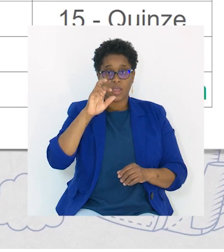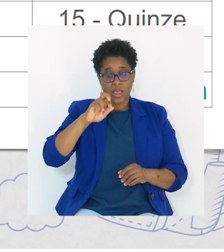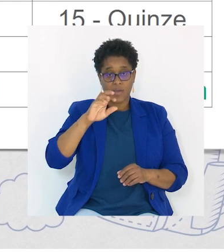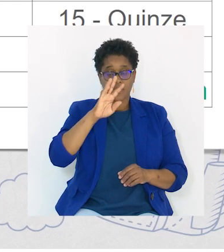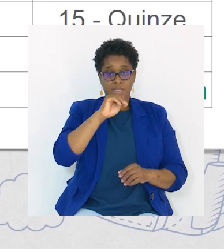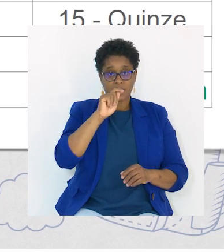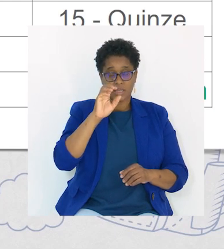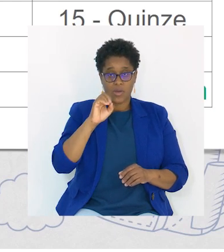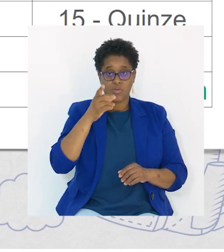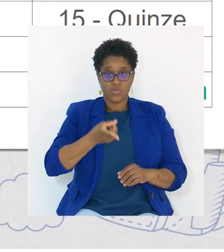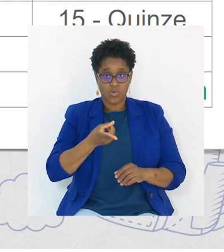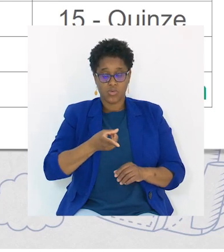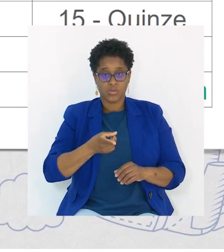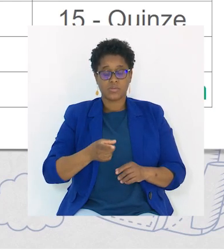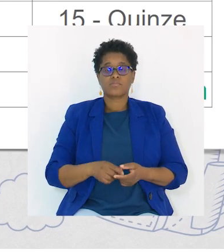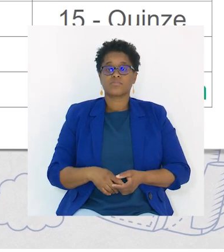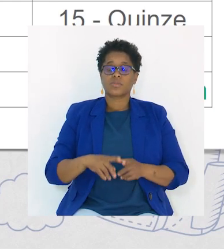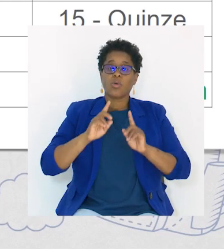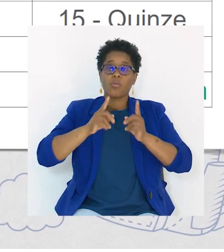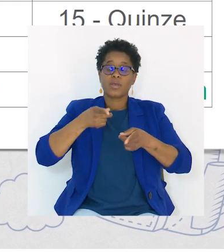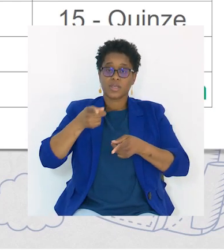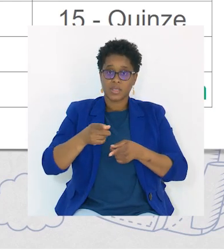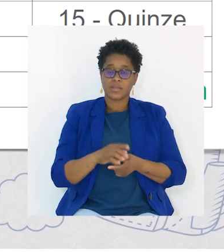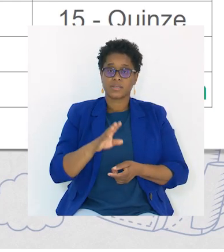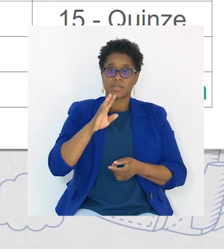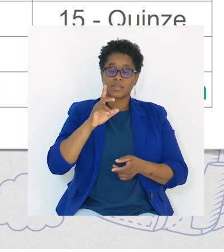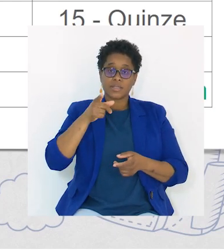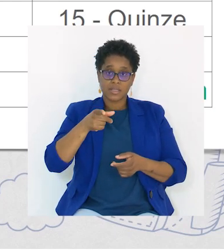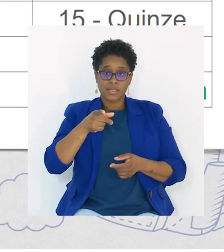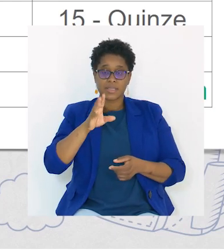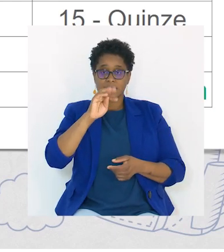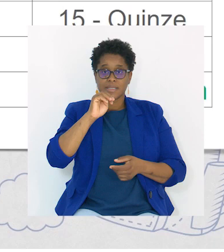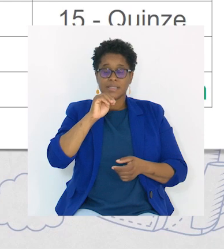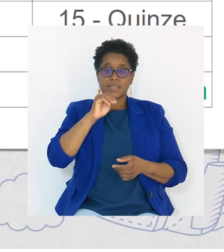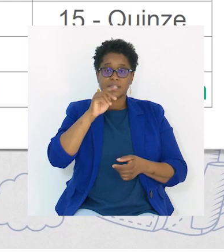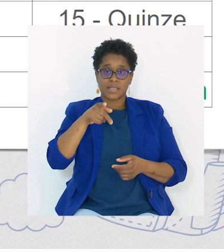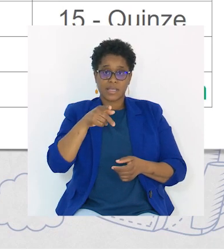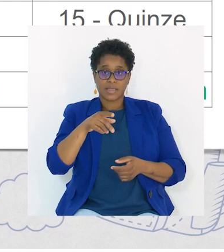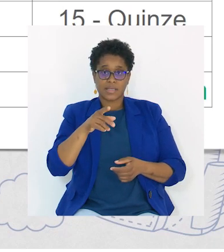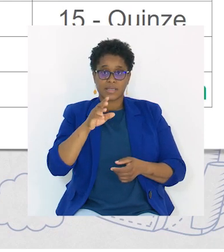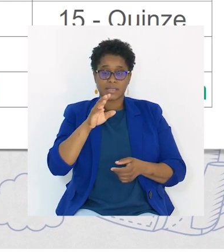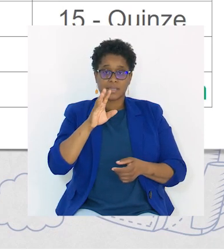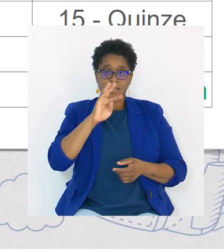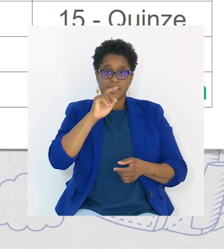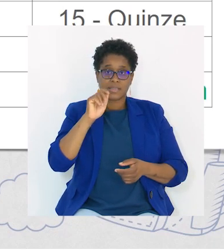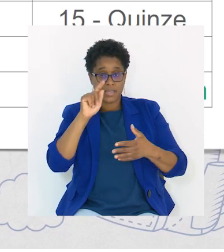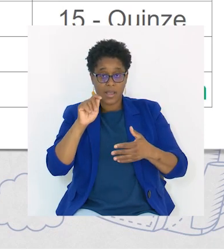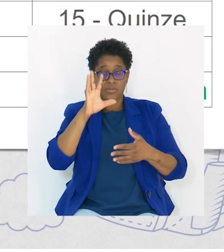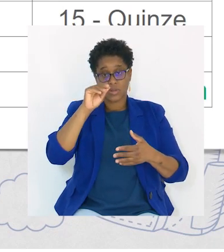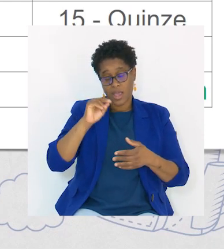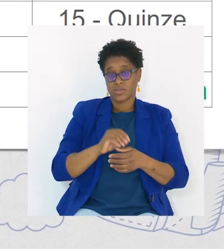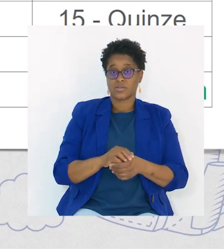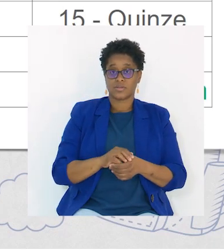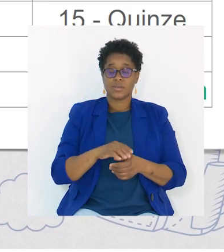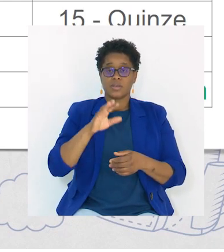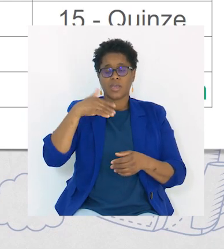partir dali, lê-se século X, século XI